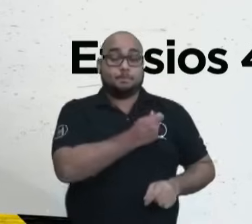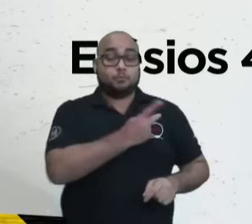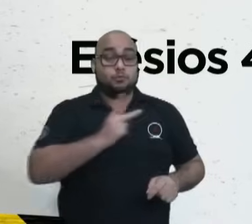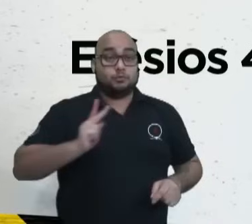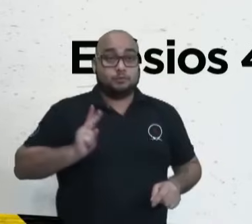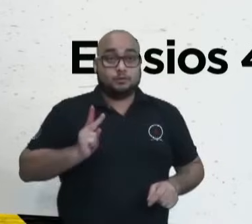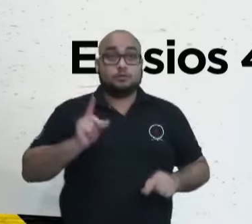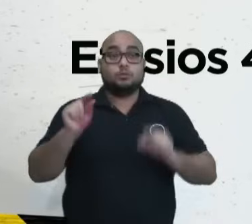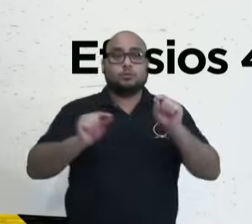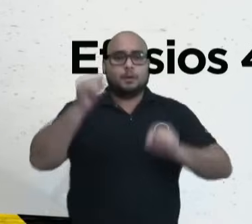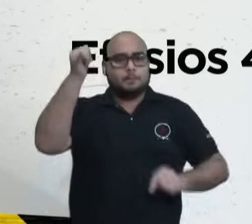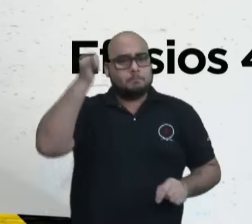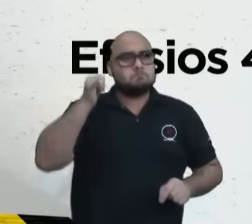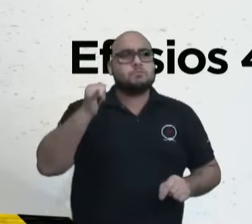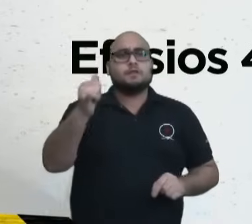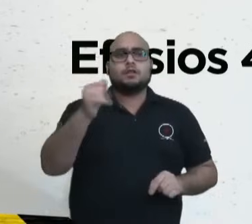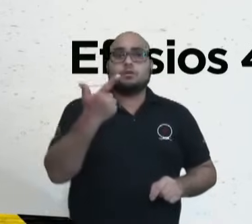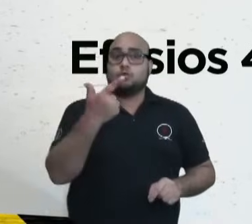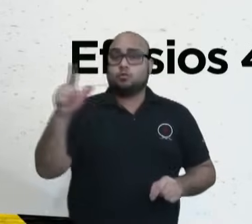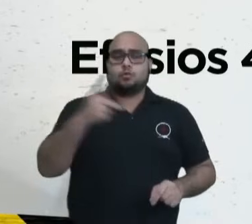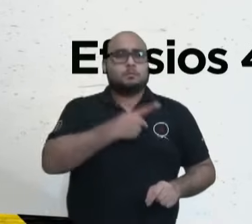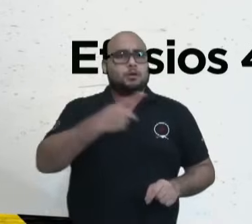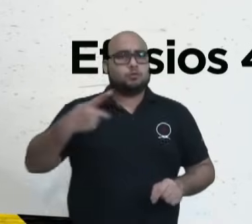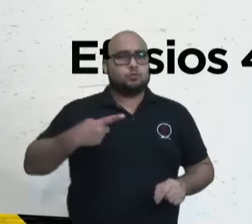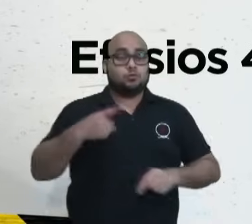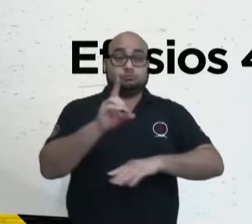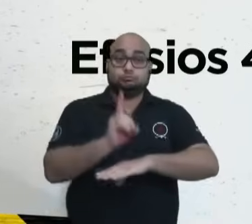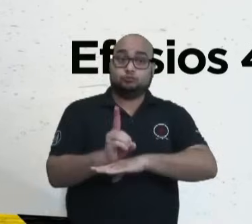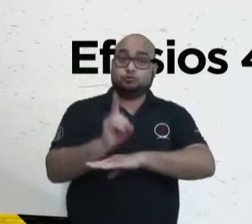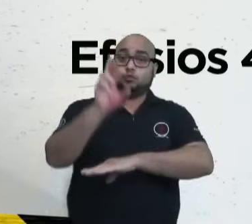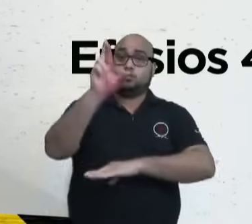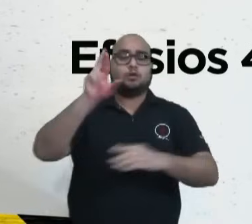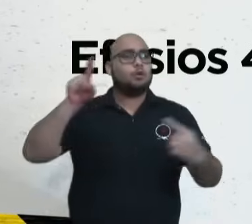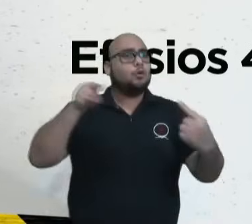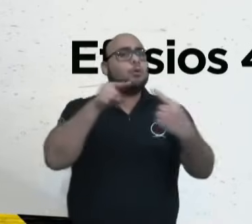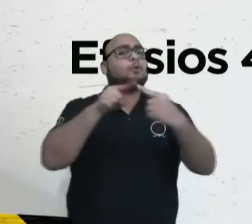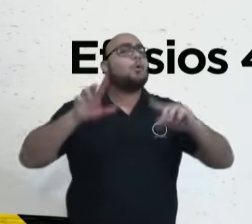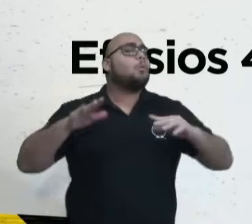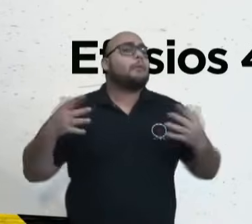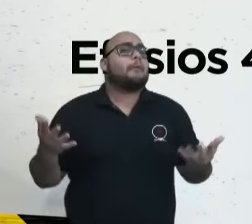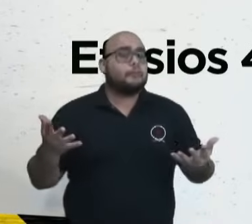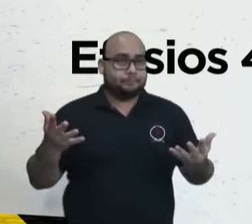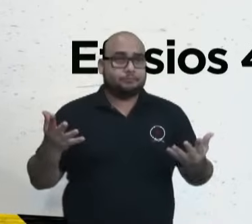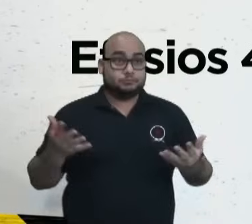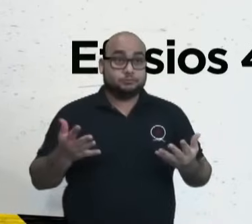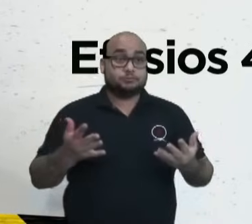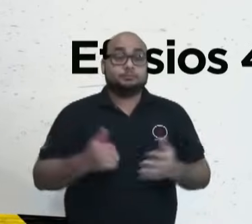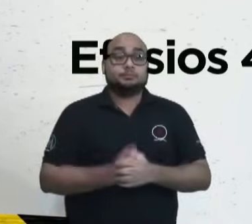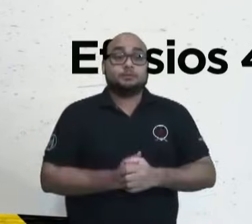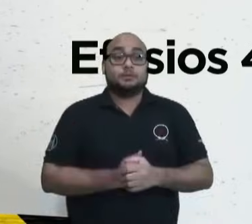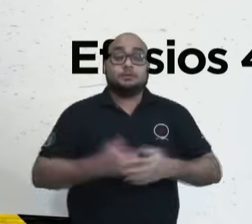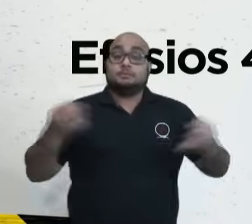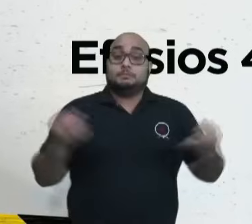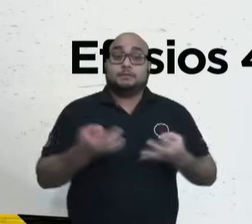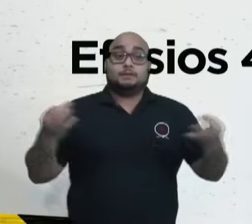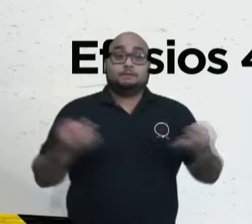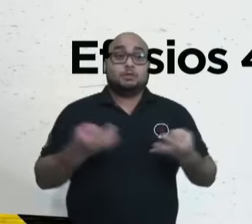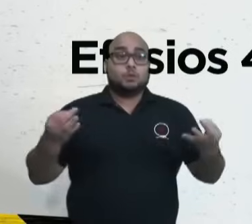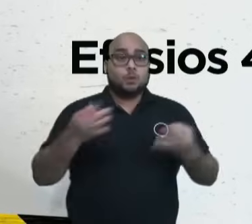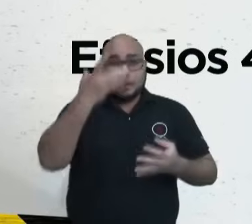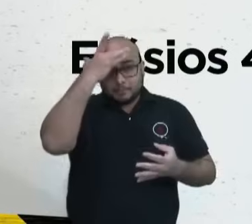outros para pastores e doutores com que objetivo querendo aperfeiçoamento dos Santos para a obra do